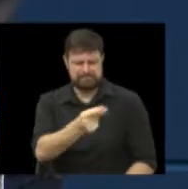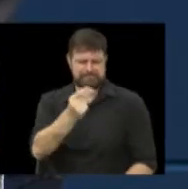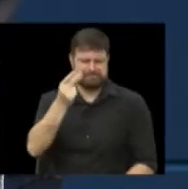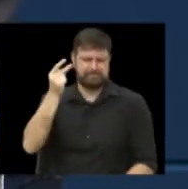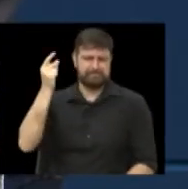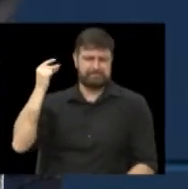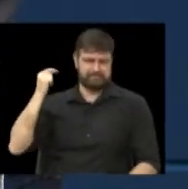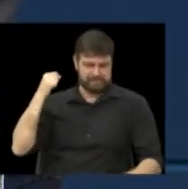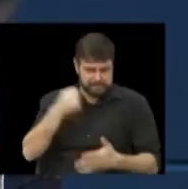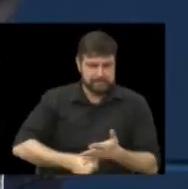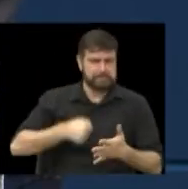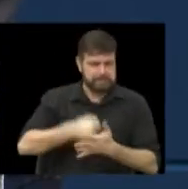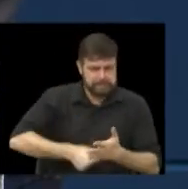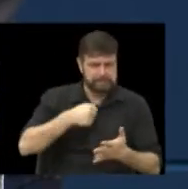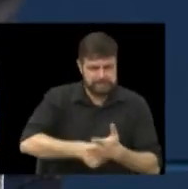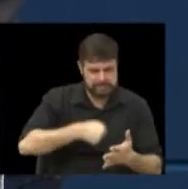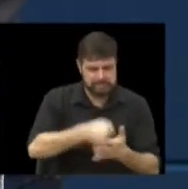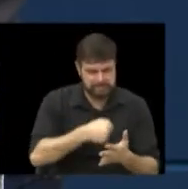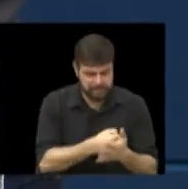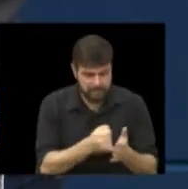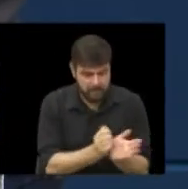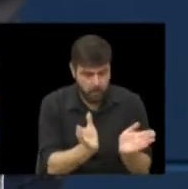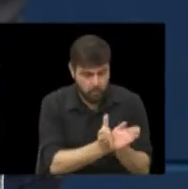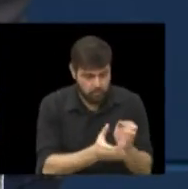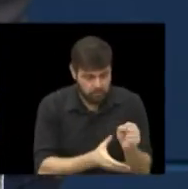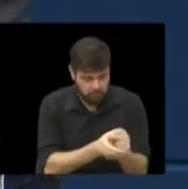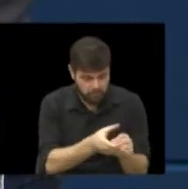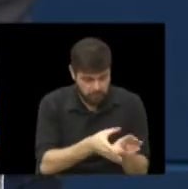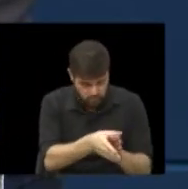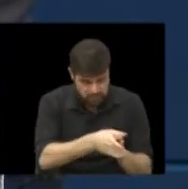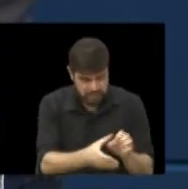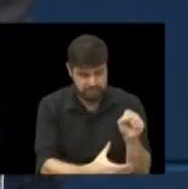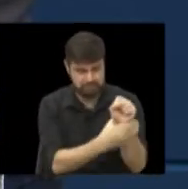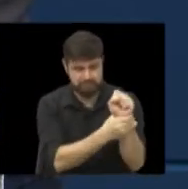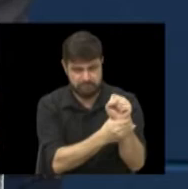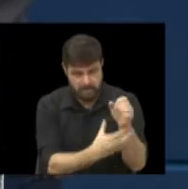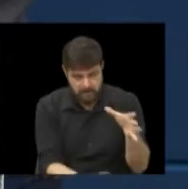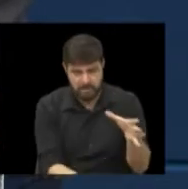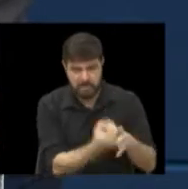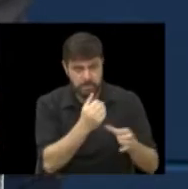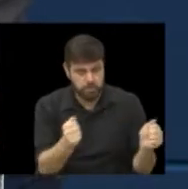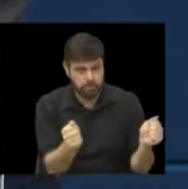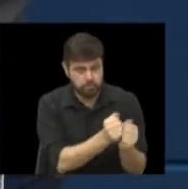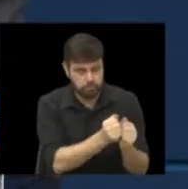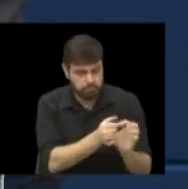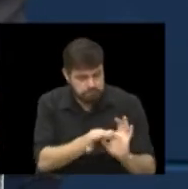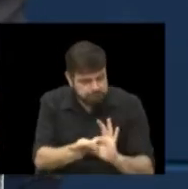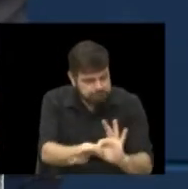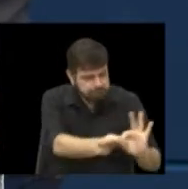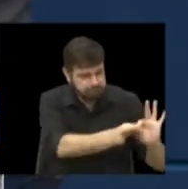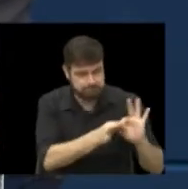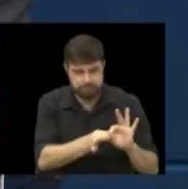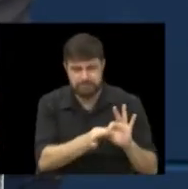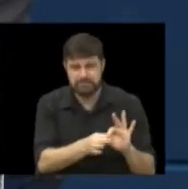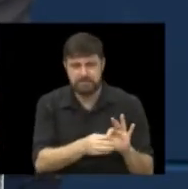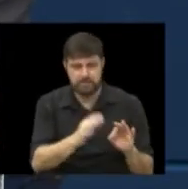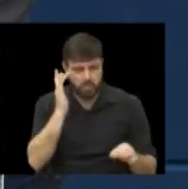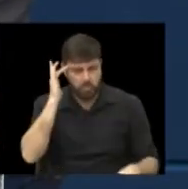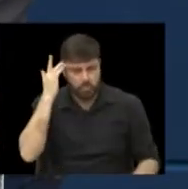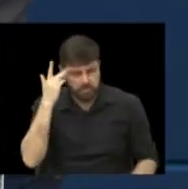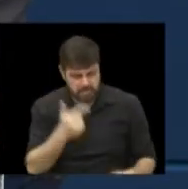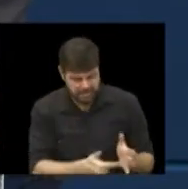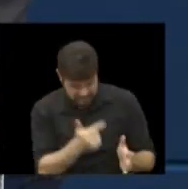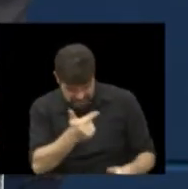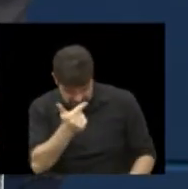lutando para a implantação do CONSEG naquela região, juntamente com outras pessoas. Eu acho que essa é a segunda reunião, né,